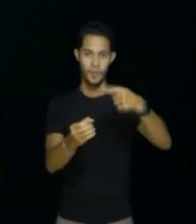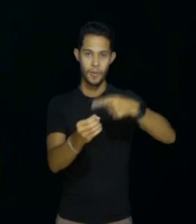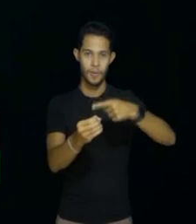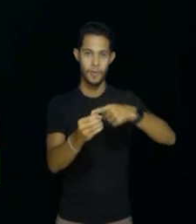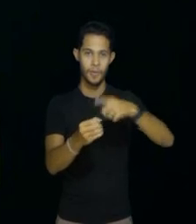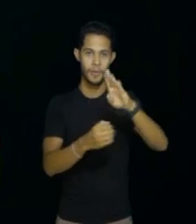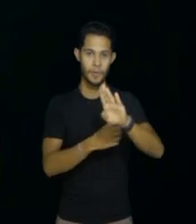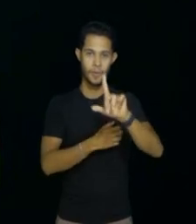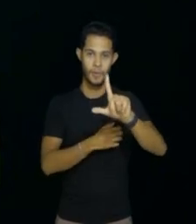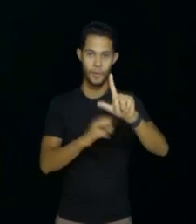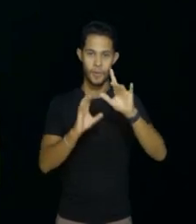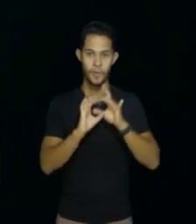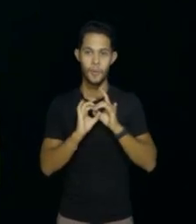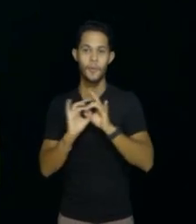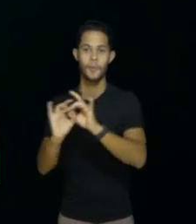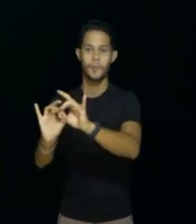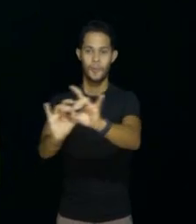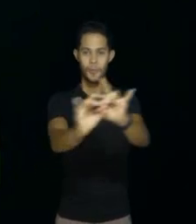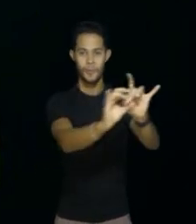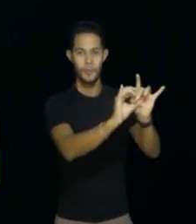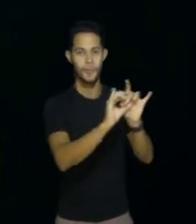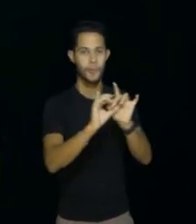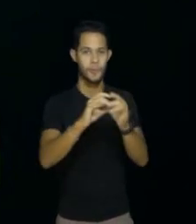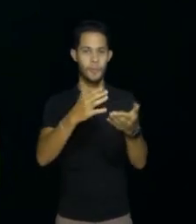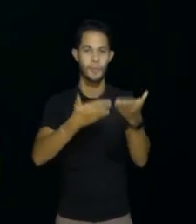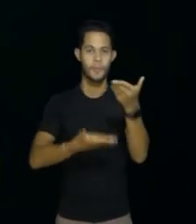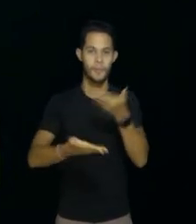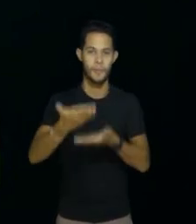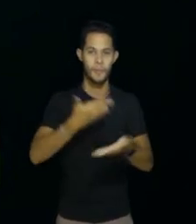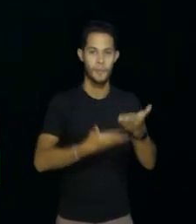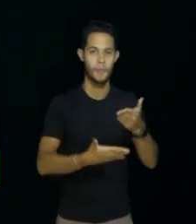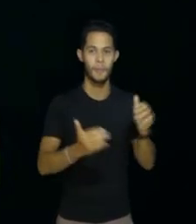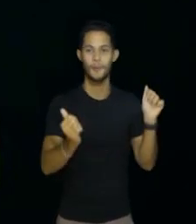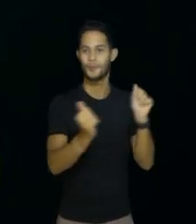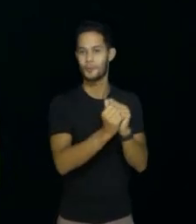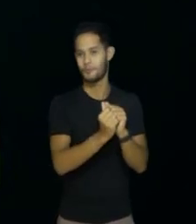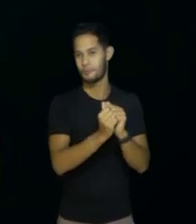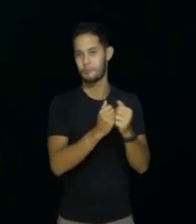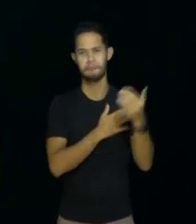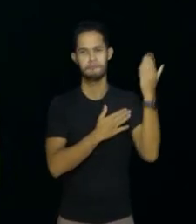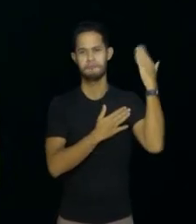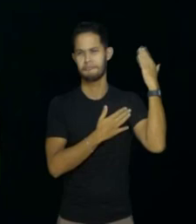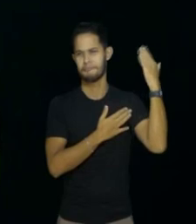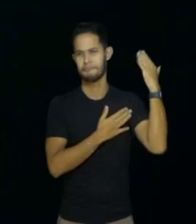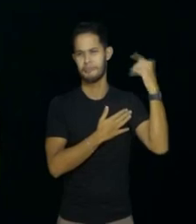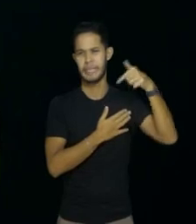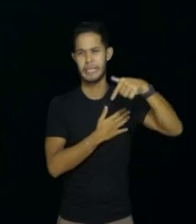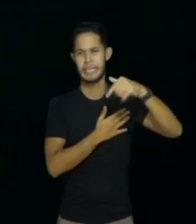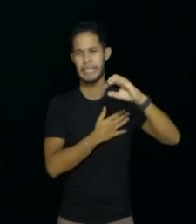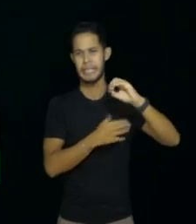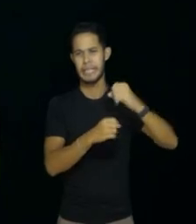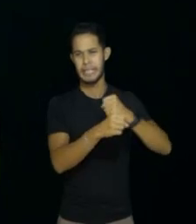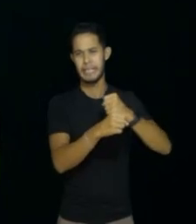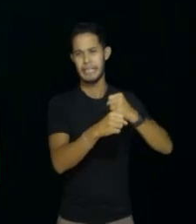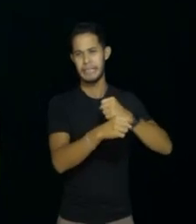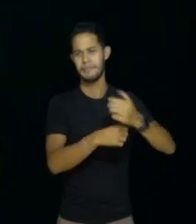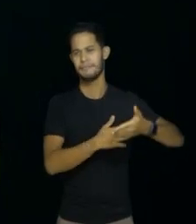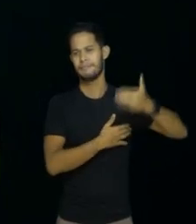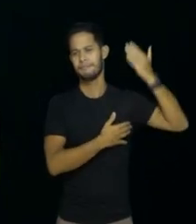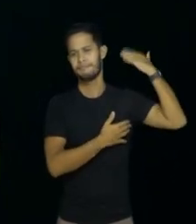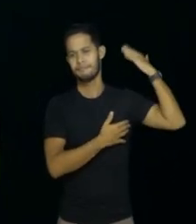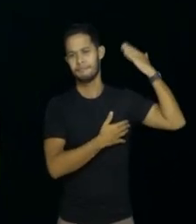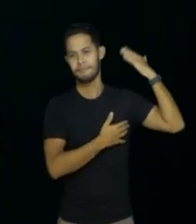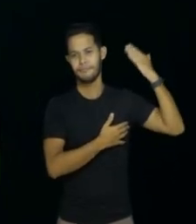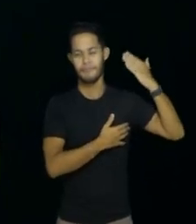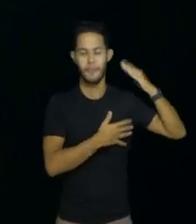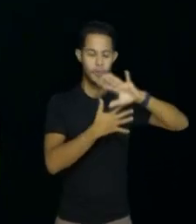se uniram, que se cooperaram há mais de 70 anos para contribuírem entre si nas necessidades de